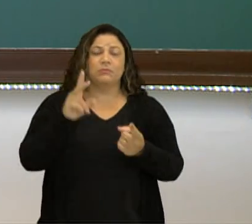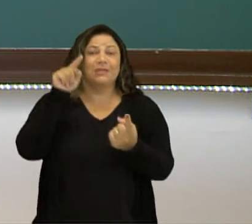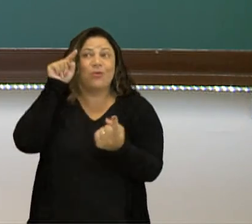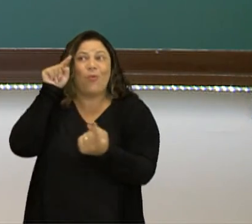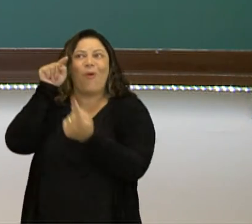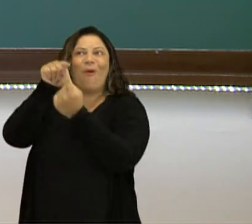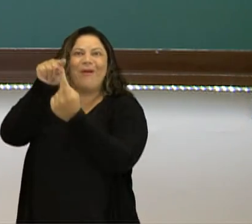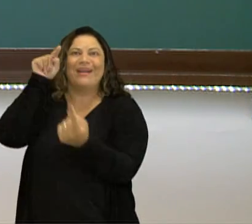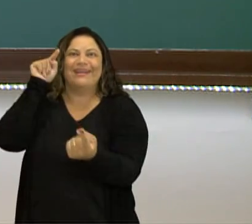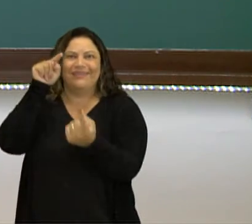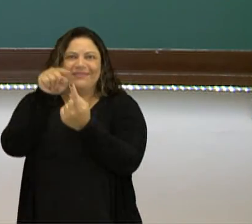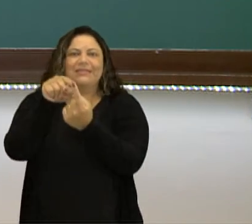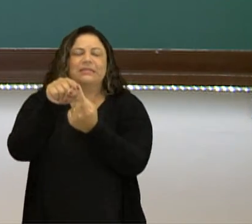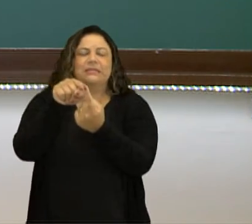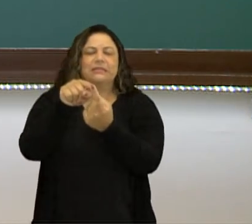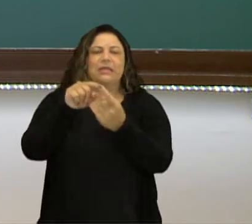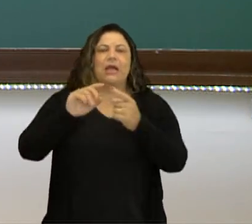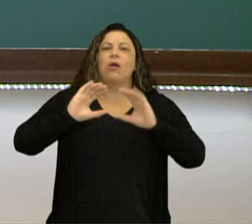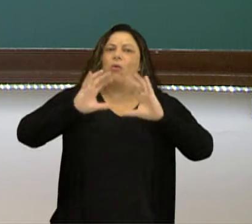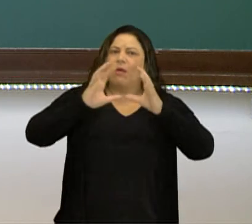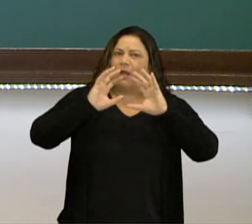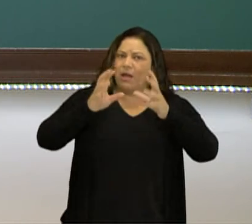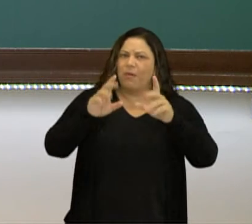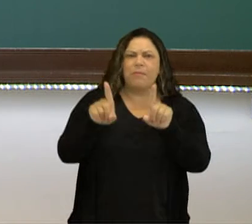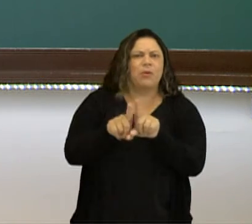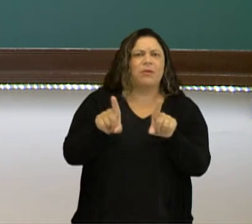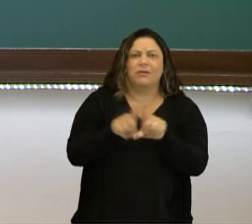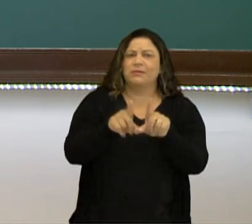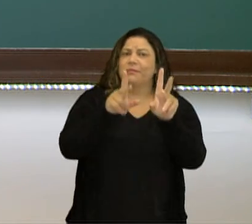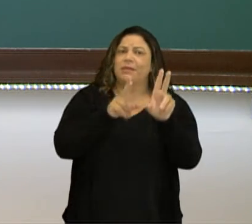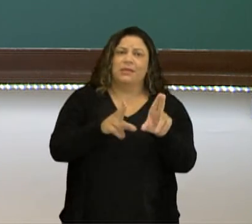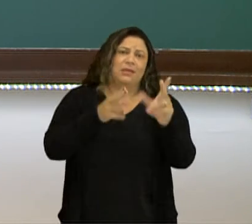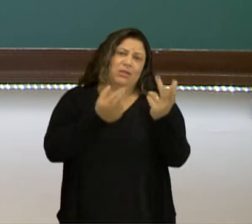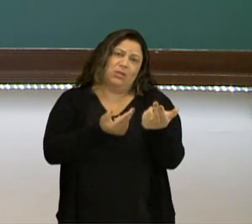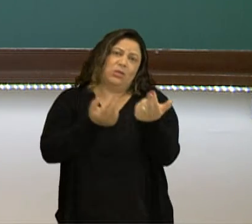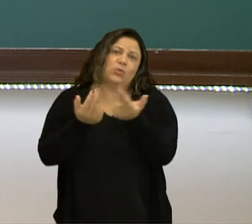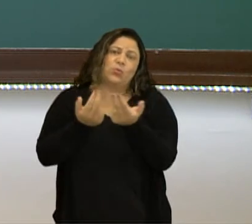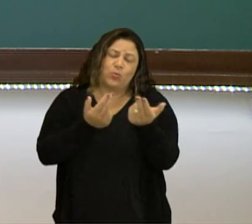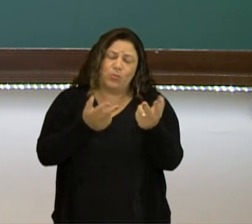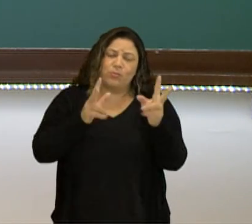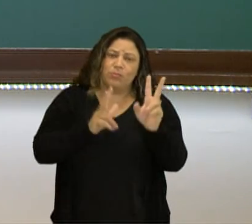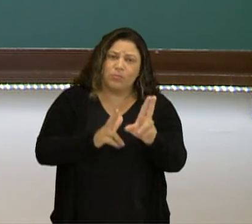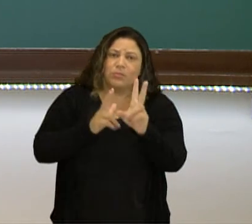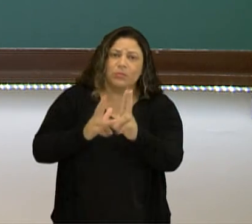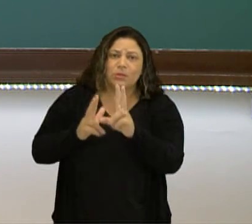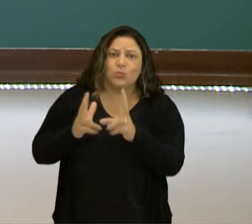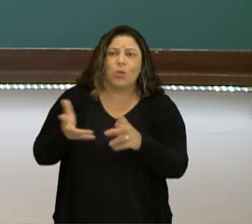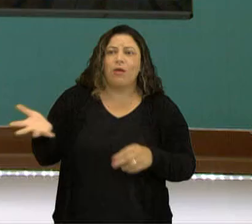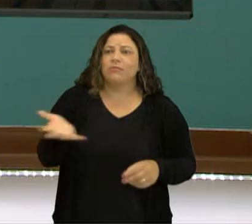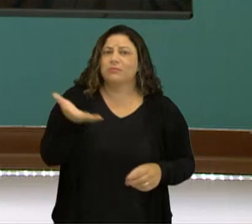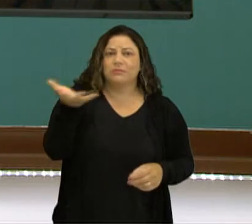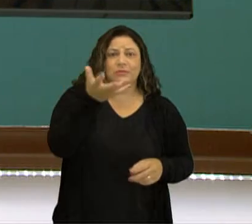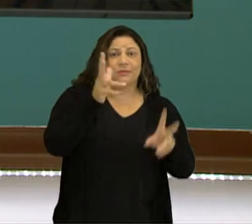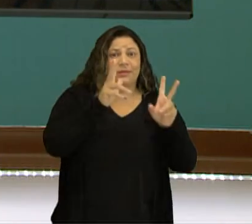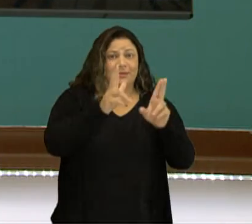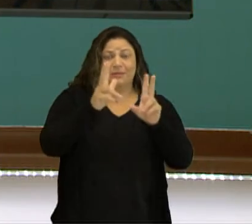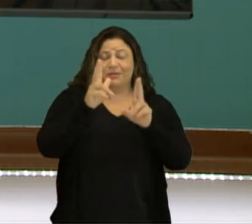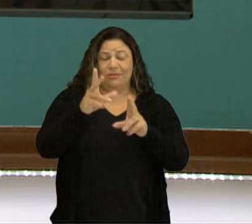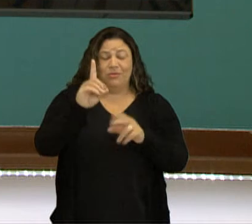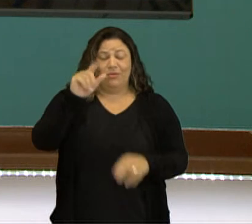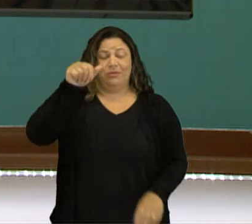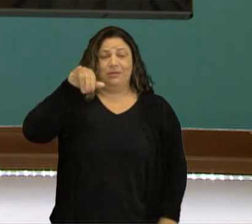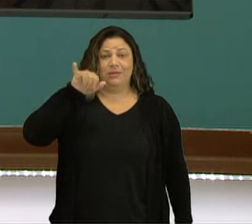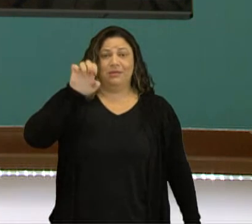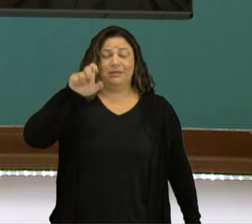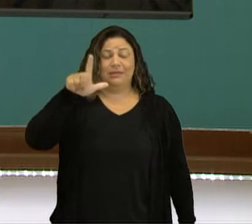referencial, a bolinha, né, também está se movimentando com relação a esse referencial com a mesma velocidade do Daniel. E o Daniel simplesmente fez